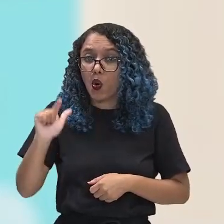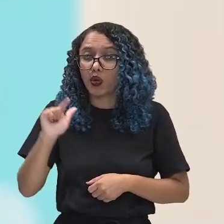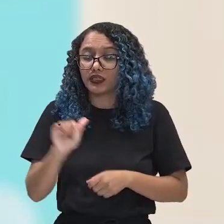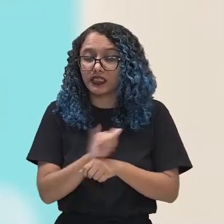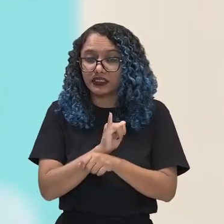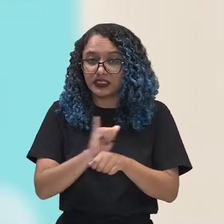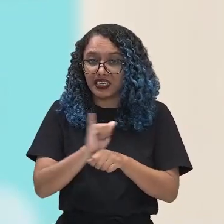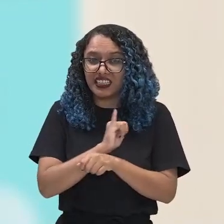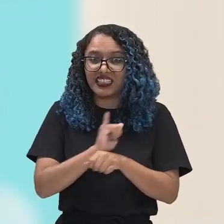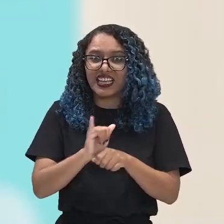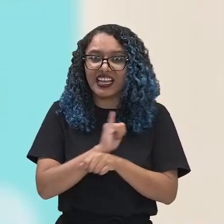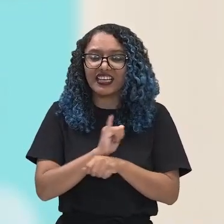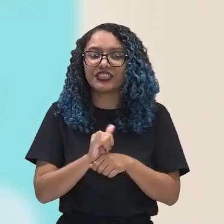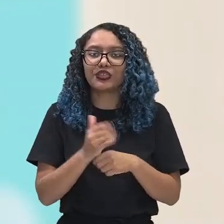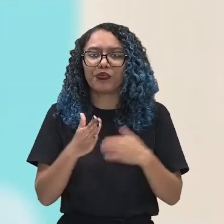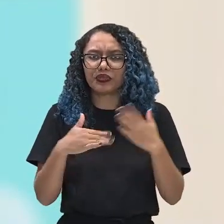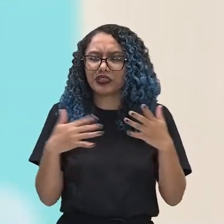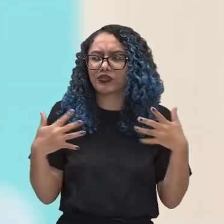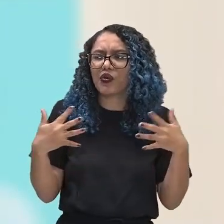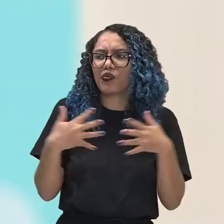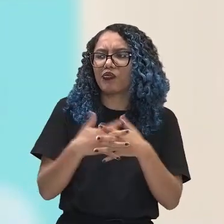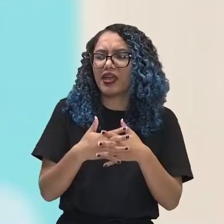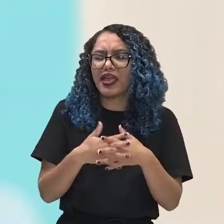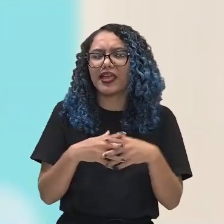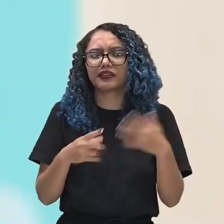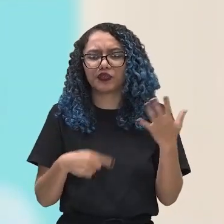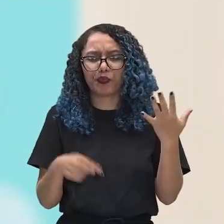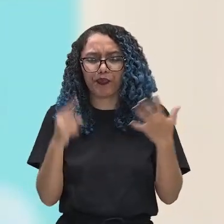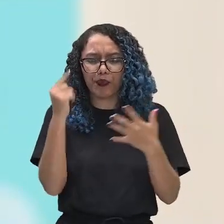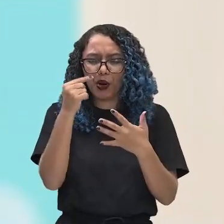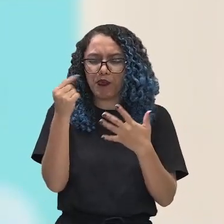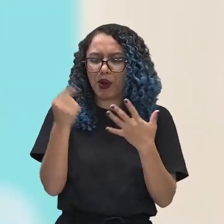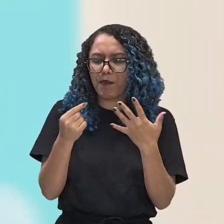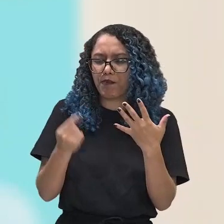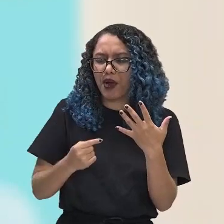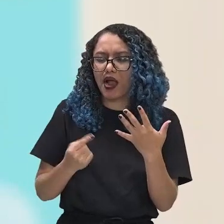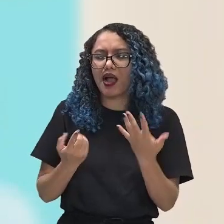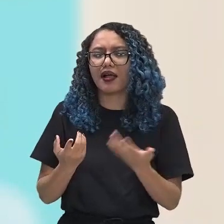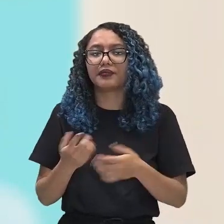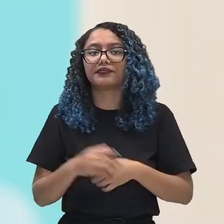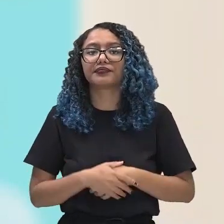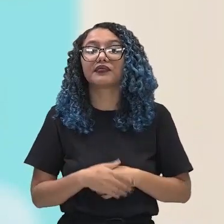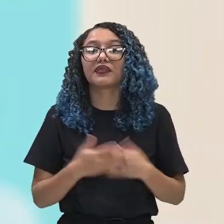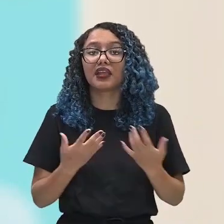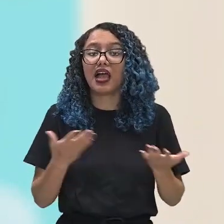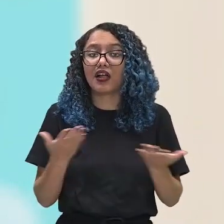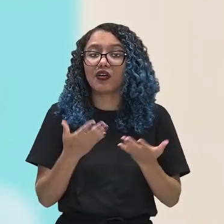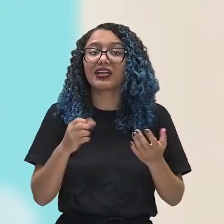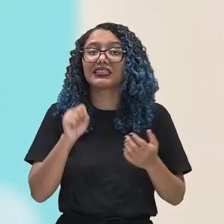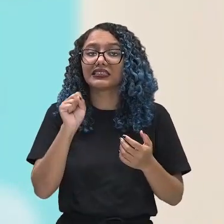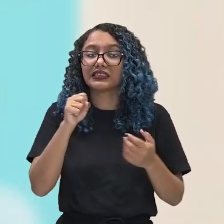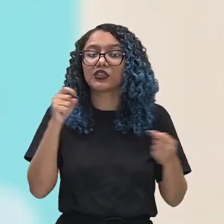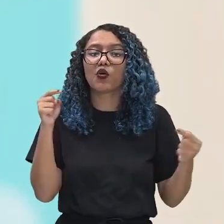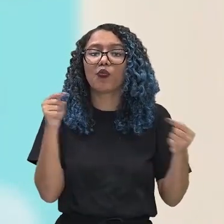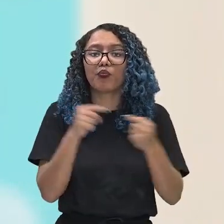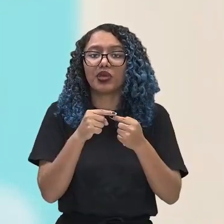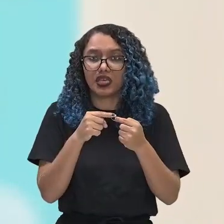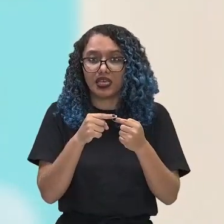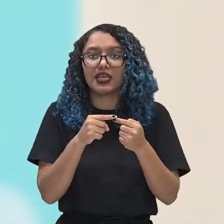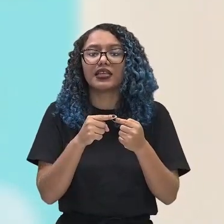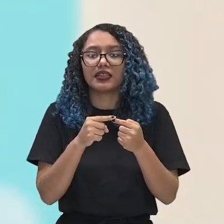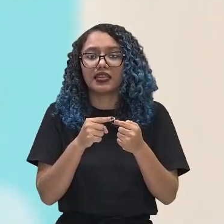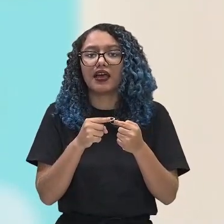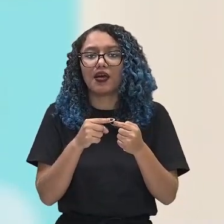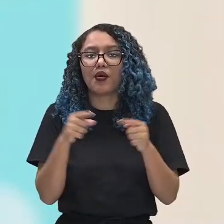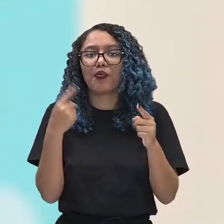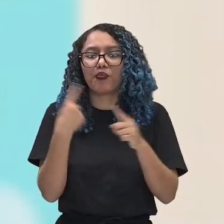continua, é um processo complexo, repleto de dúvidas e incertezas. Agora sim, isso faz sentido, porque eu já usei uma expressão do dia a